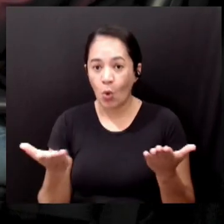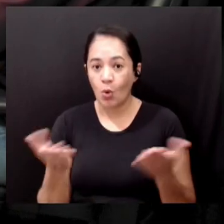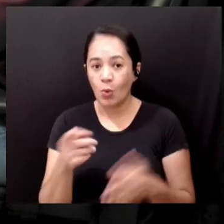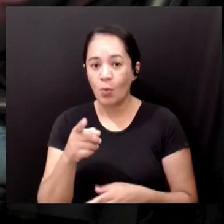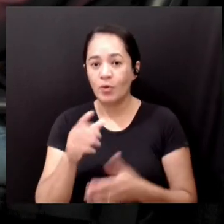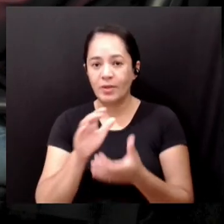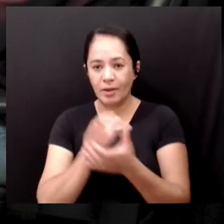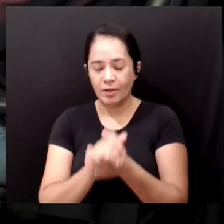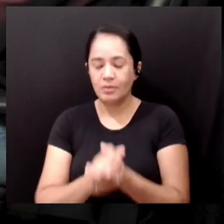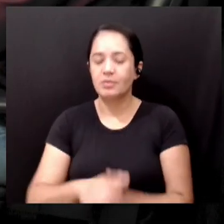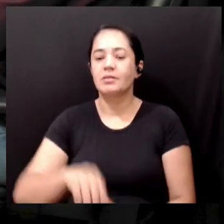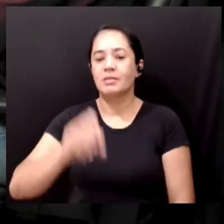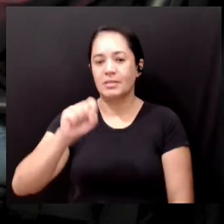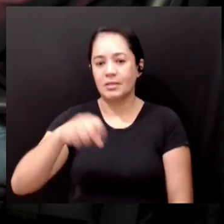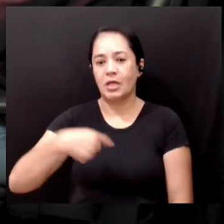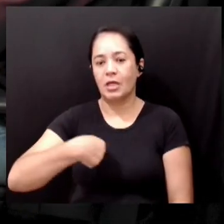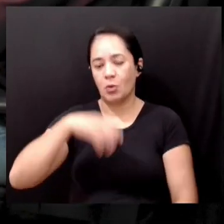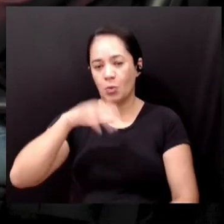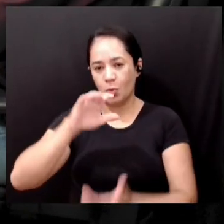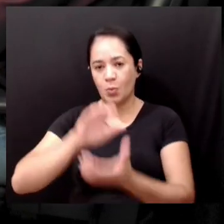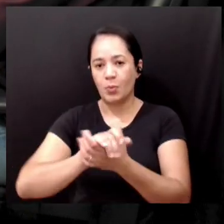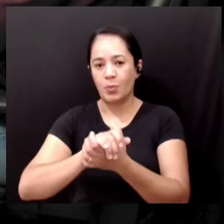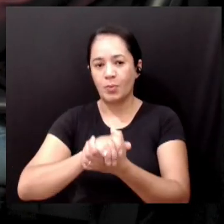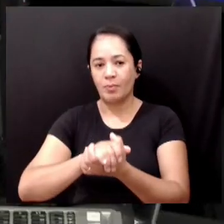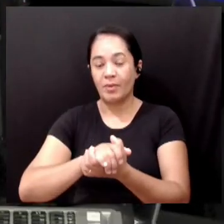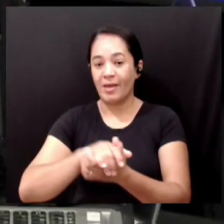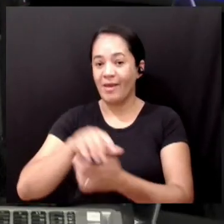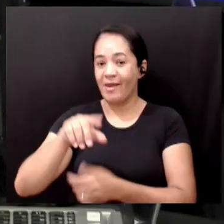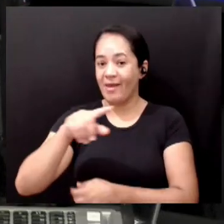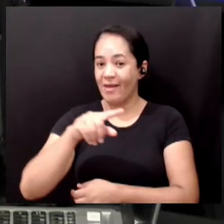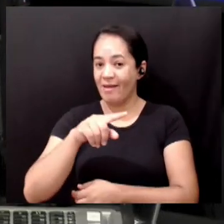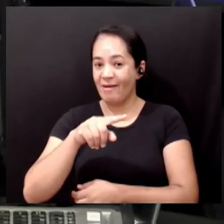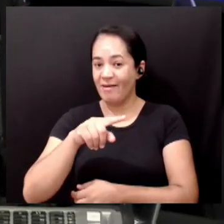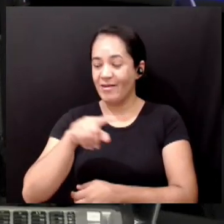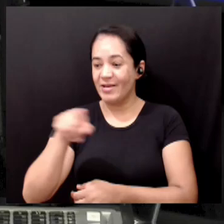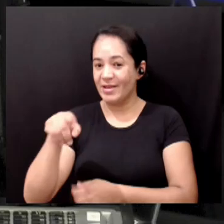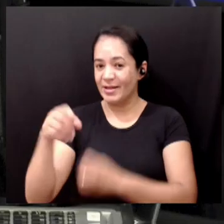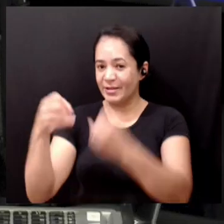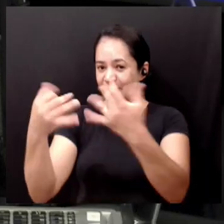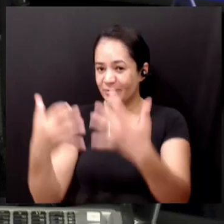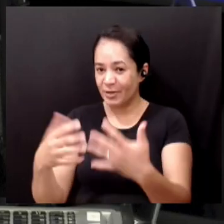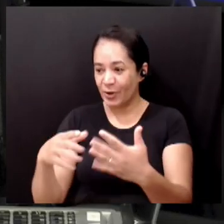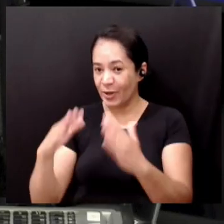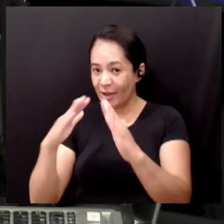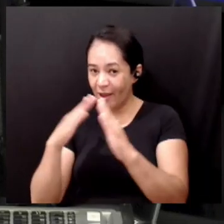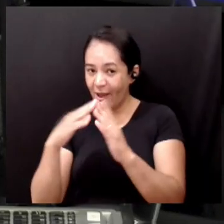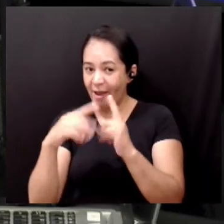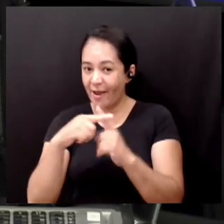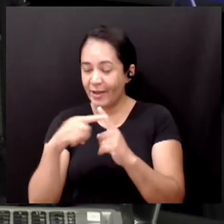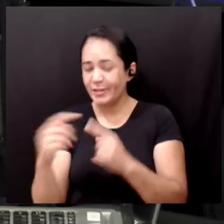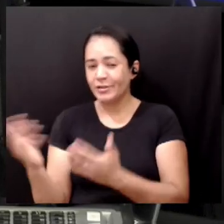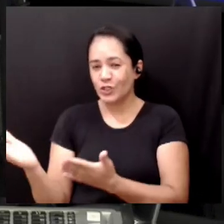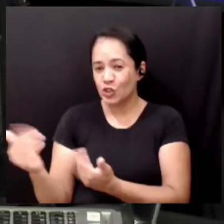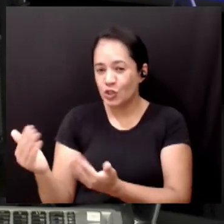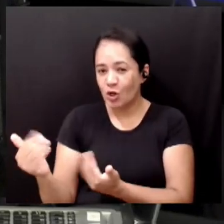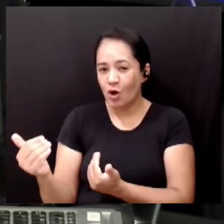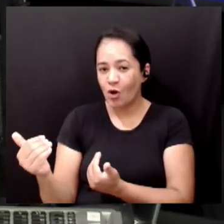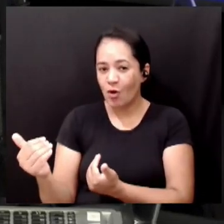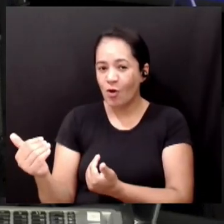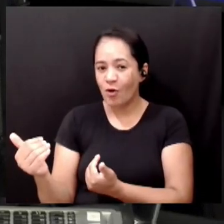Tá. Então, vamos lembrar, ele falou que estava na igreja, ainda estava um jovem ali. Em que